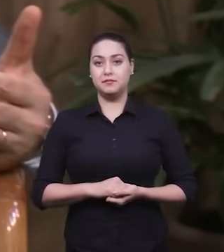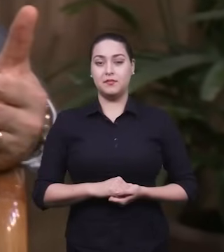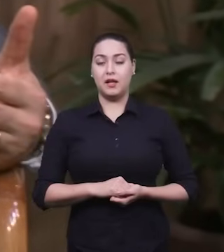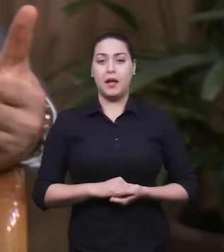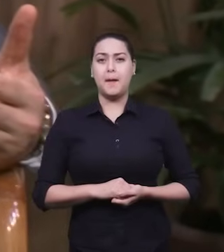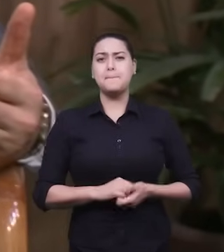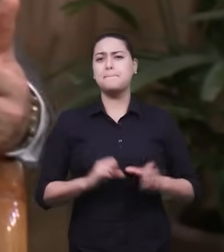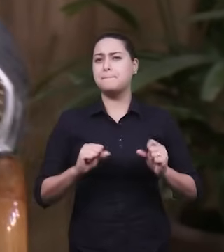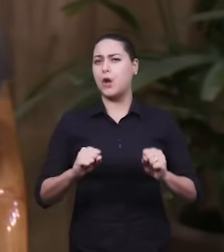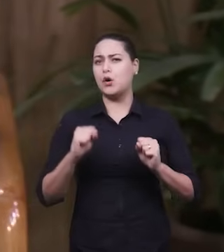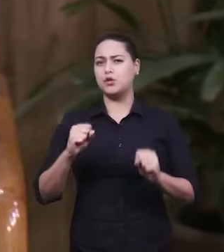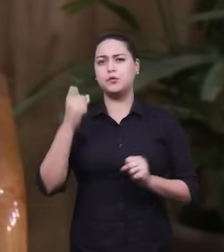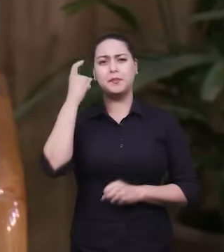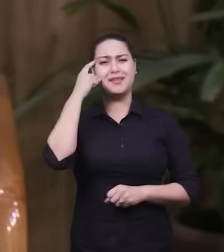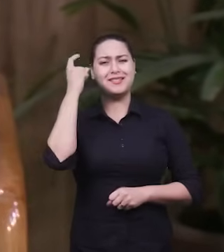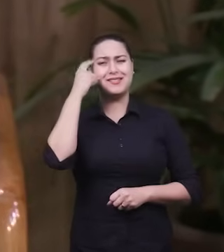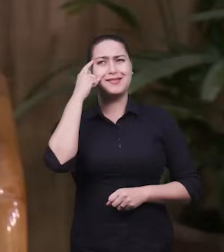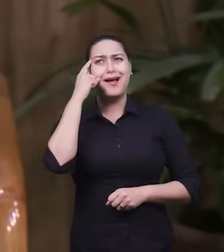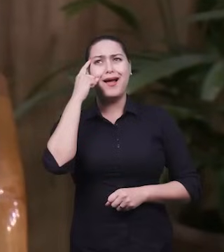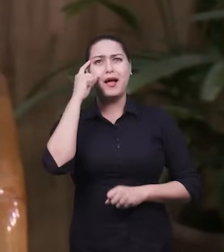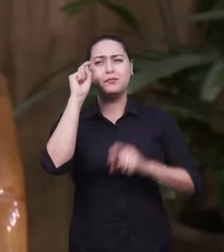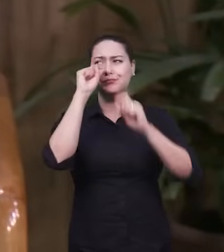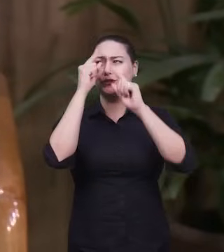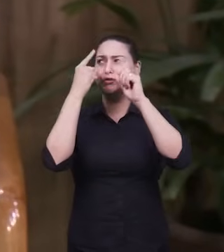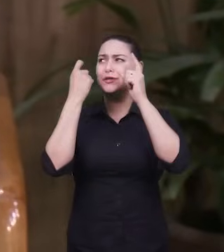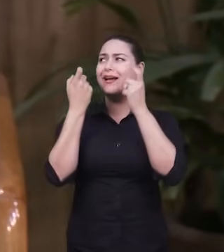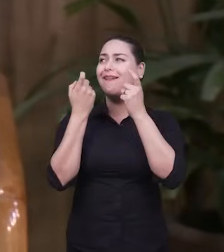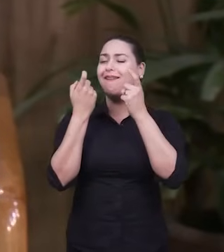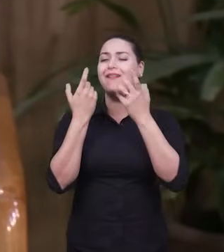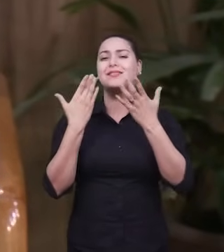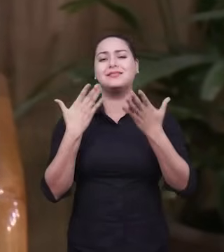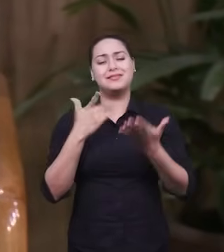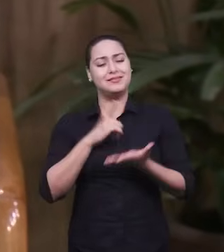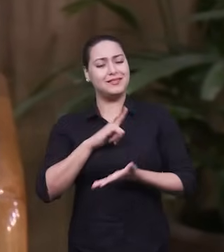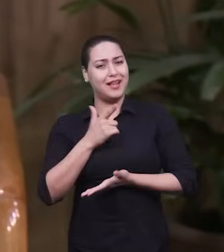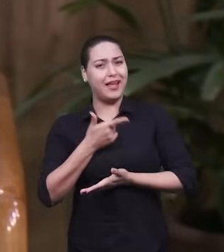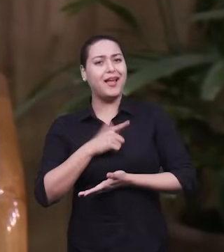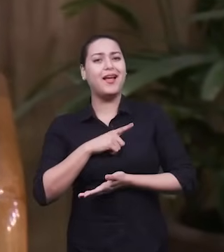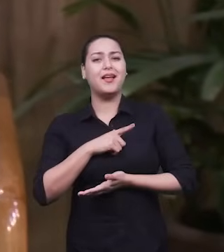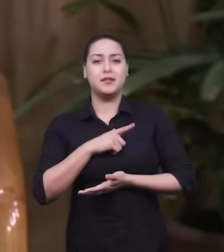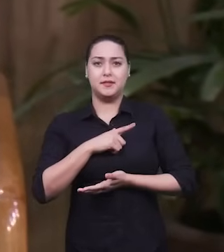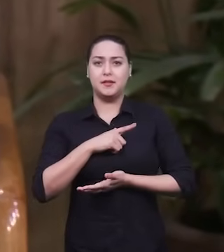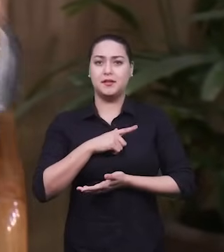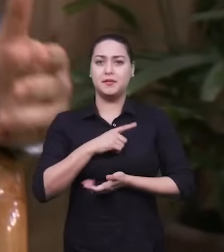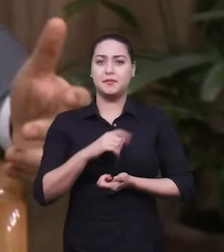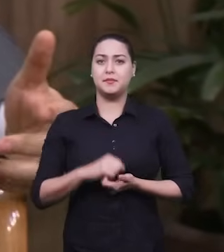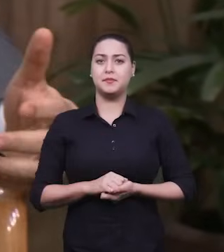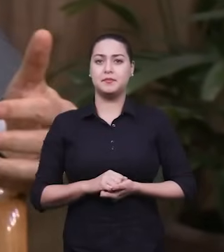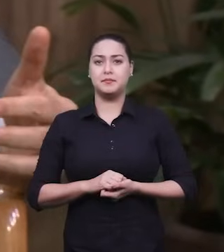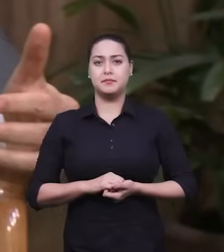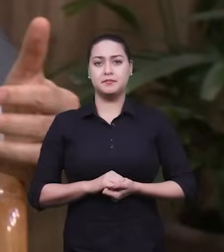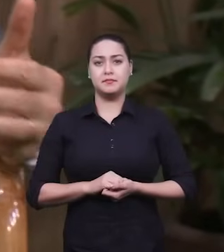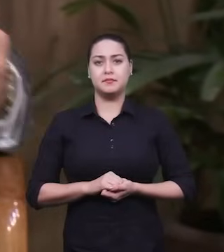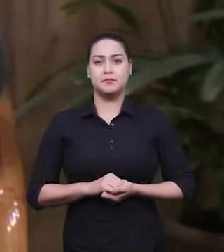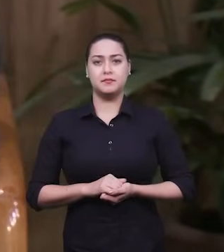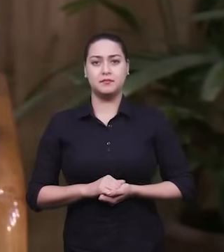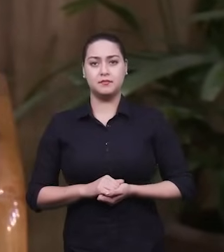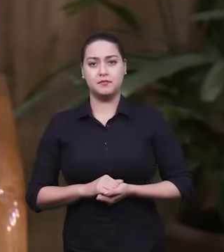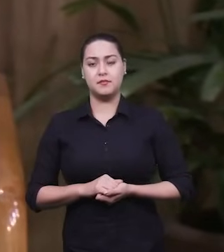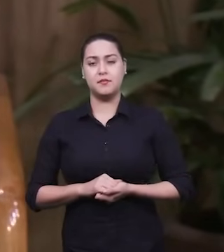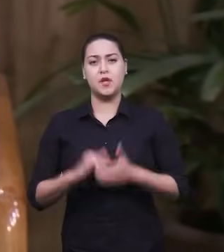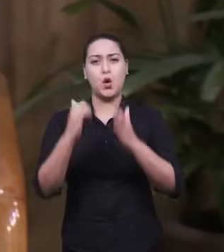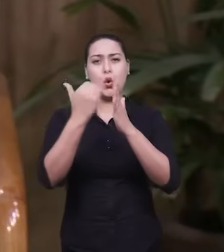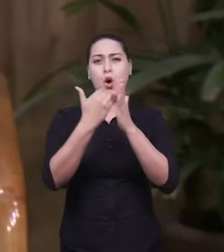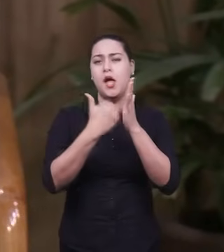poderíamos pensar, imaginar, as pessoas são criativas, né, e muito bem intencionadas. Nós